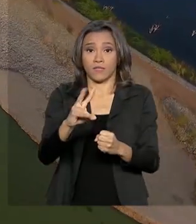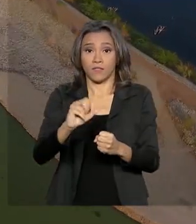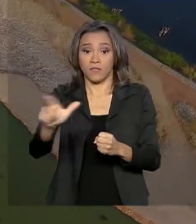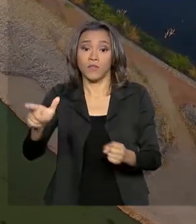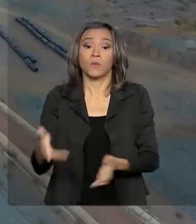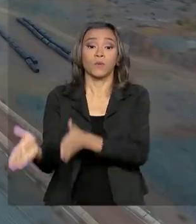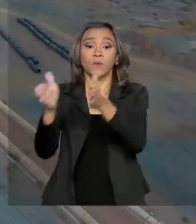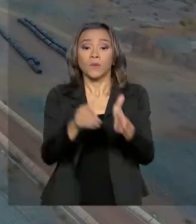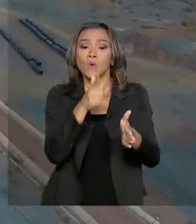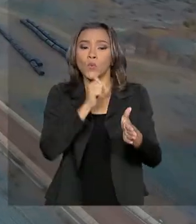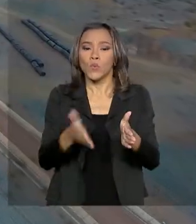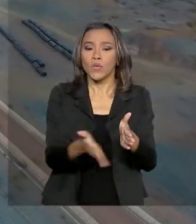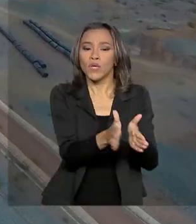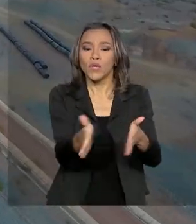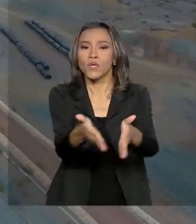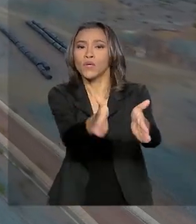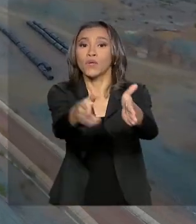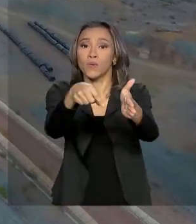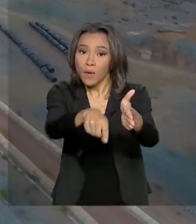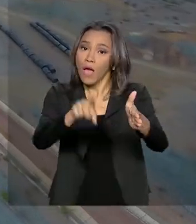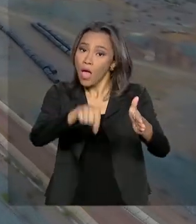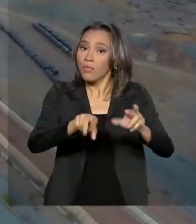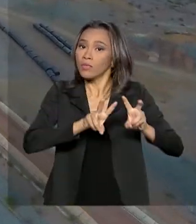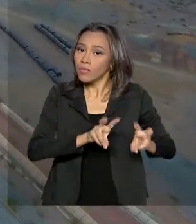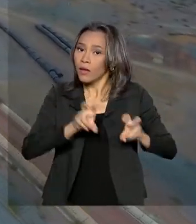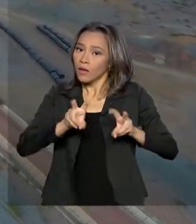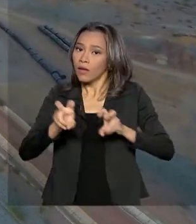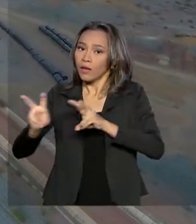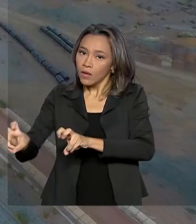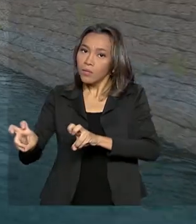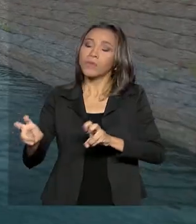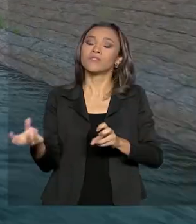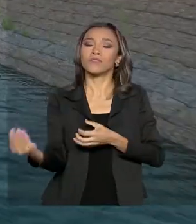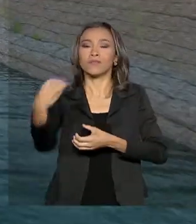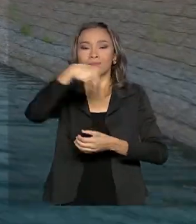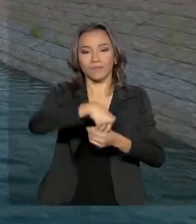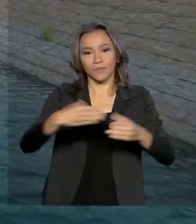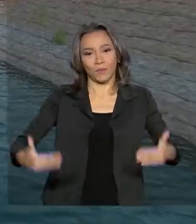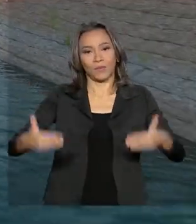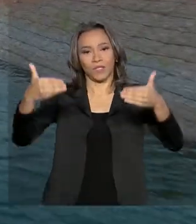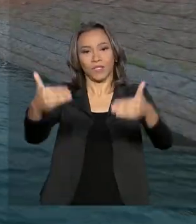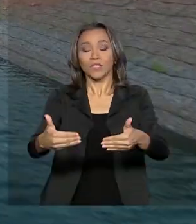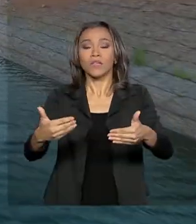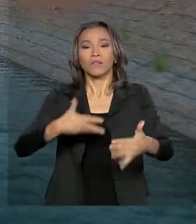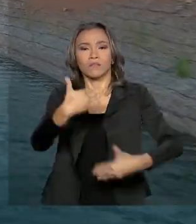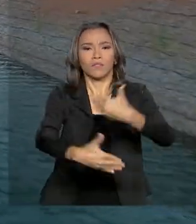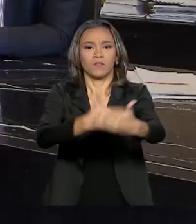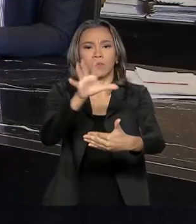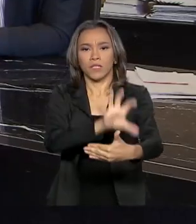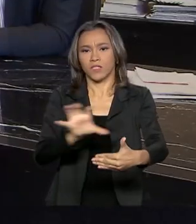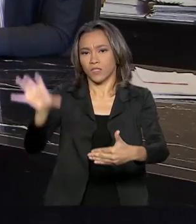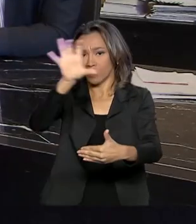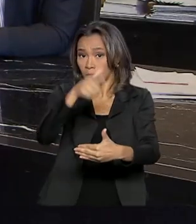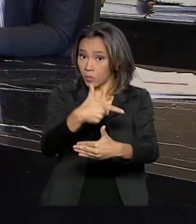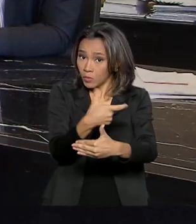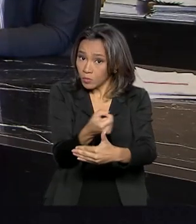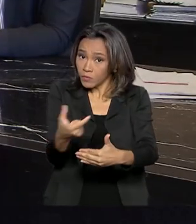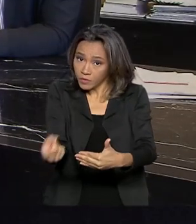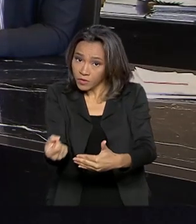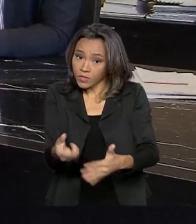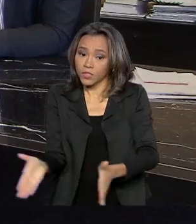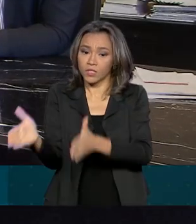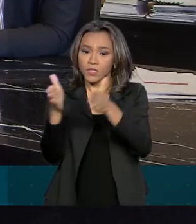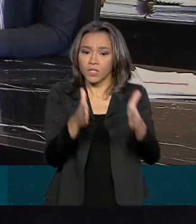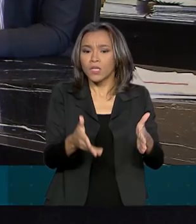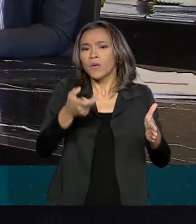São Francisco. Esta é a pauta do Ministério do Desenvolvimento Regional para 2020. Numa entrevista